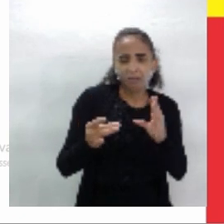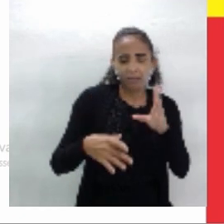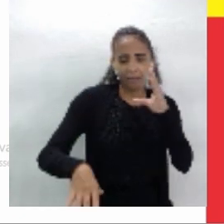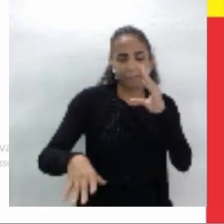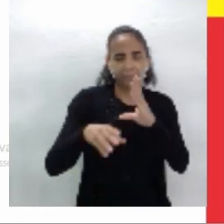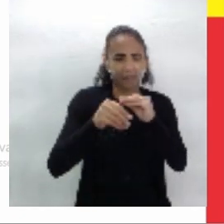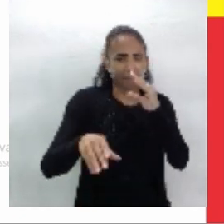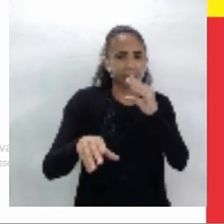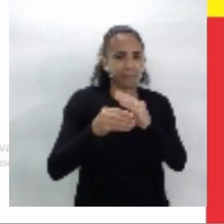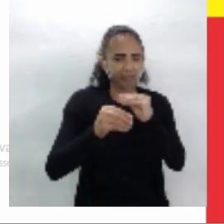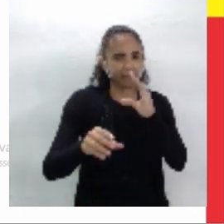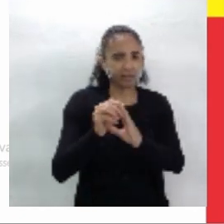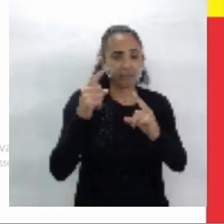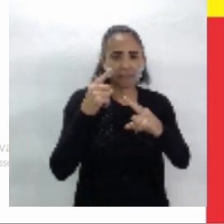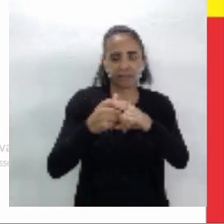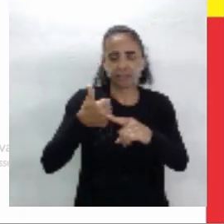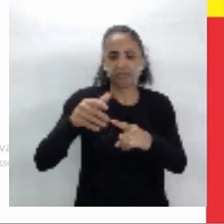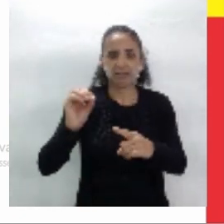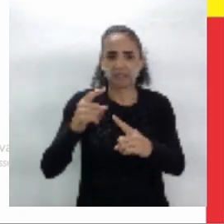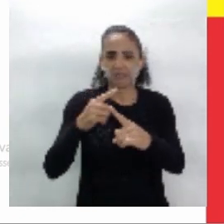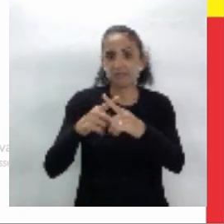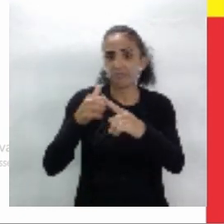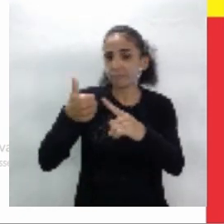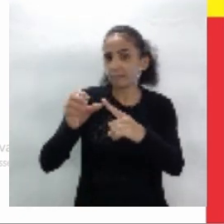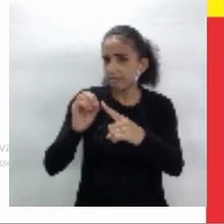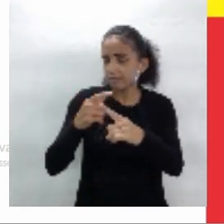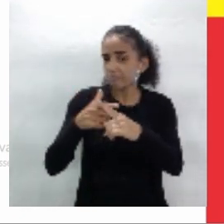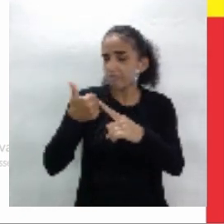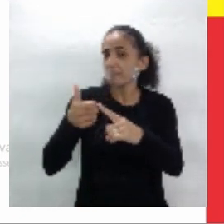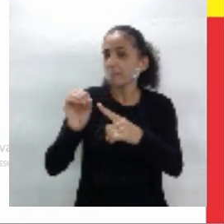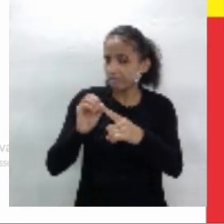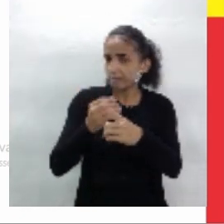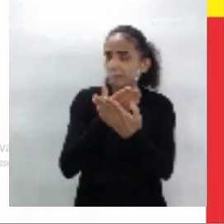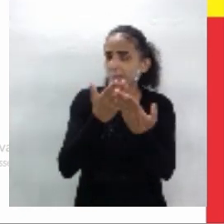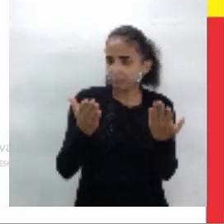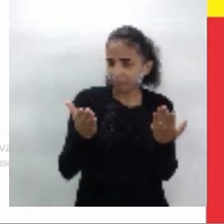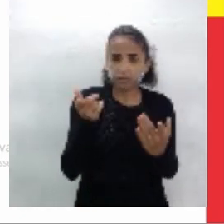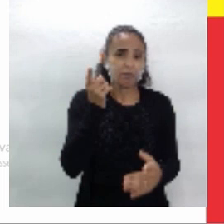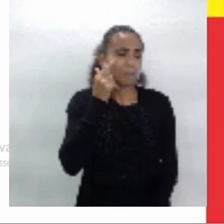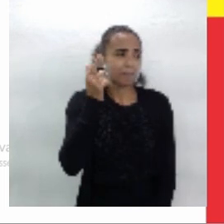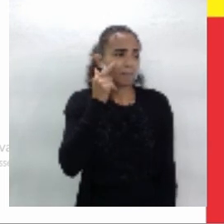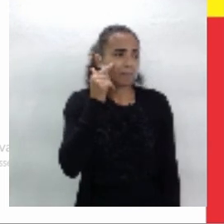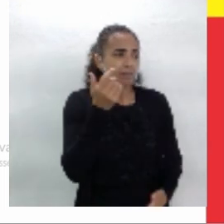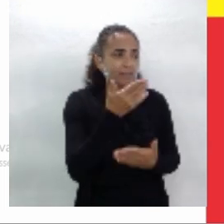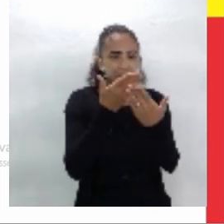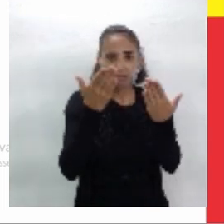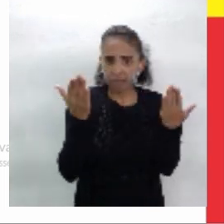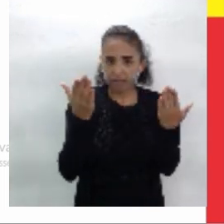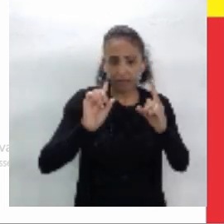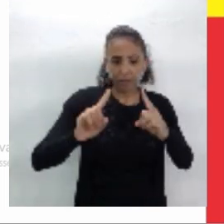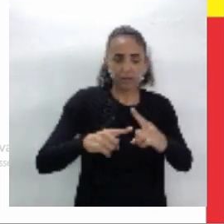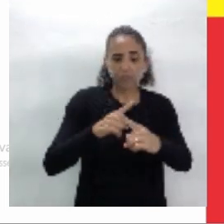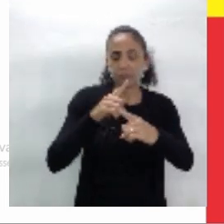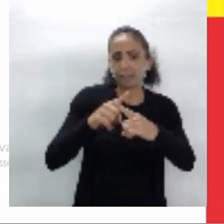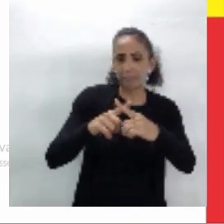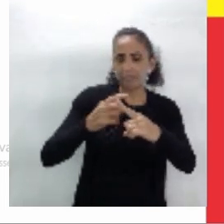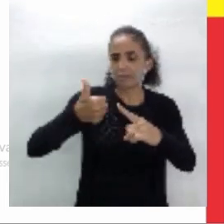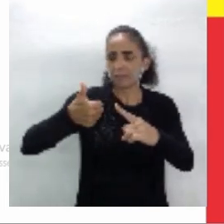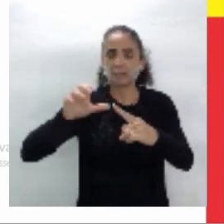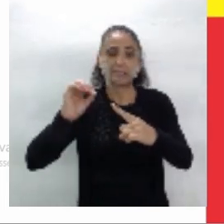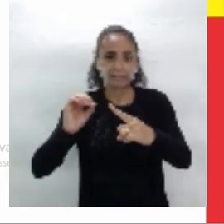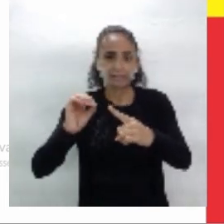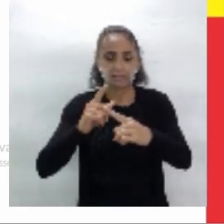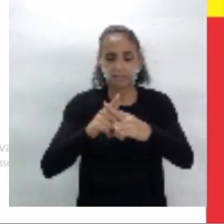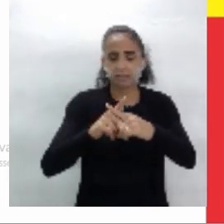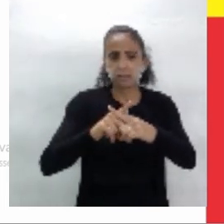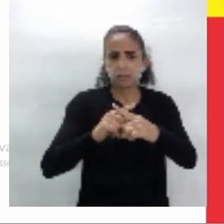vezes 10 vezes 10 vezes 10 vezes 10 vezes 10 vezes 10. Então, veja que tem a potência multiplicação com 10. Se eu tenho